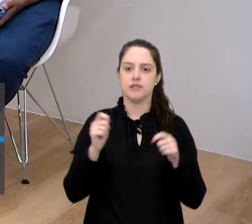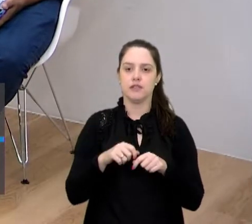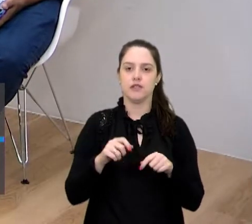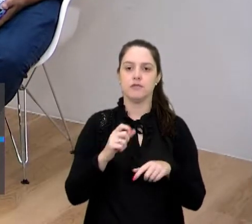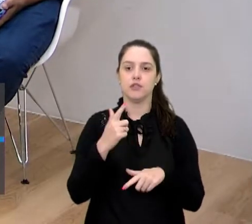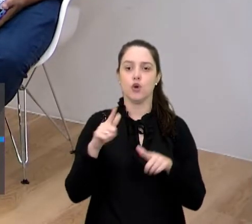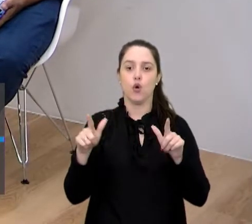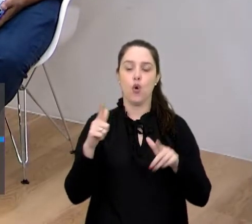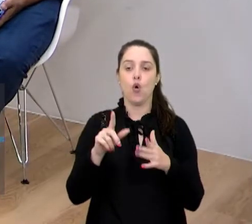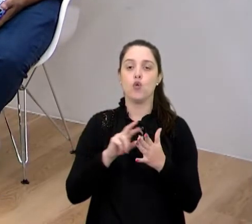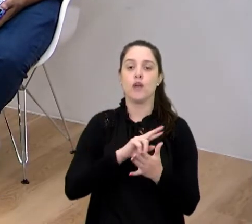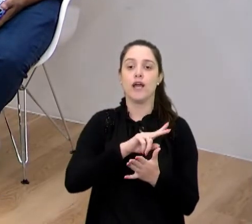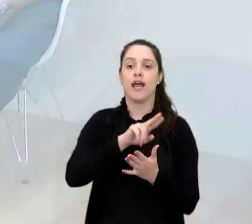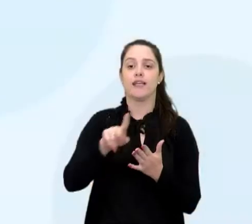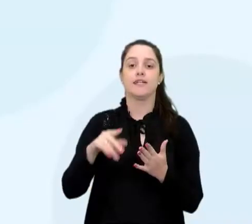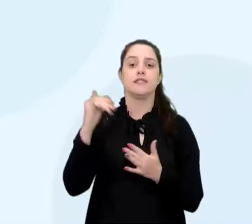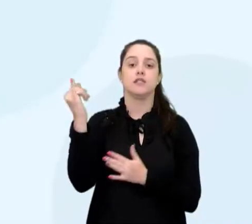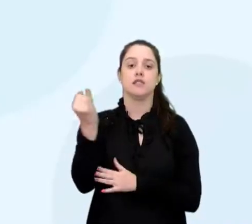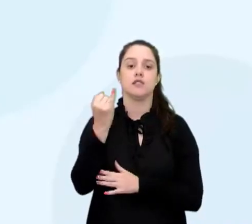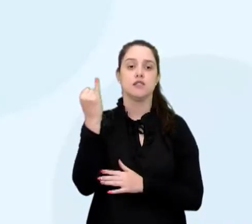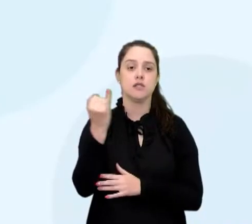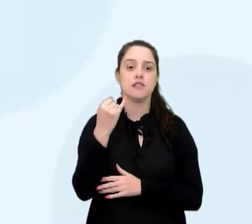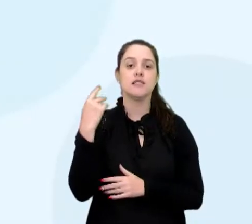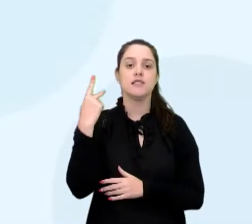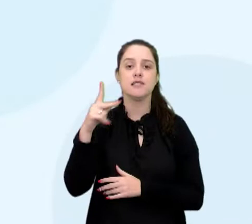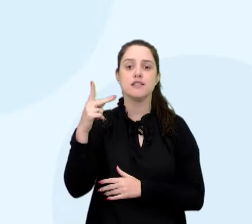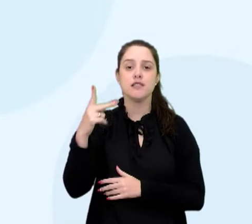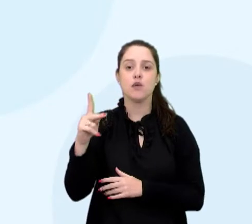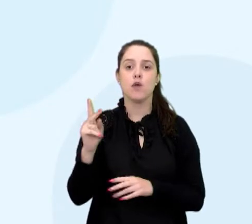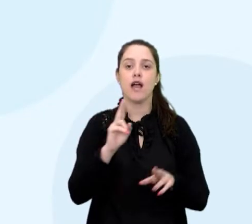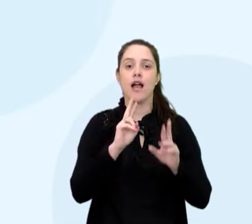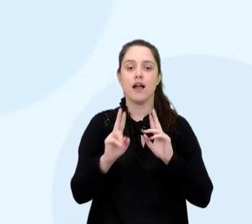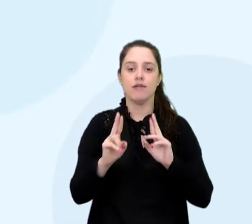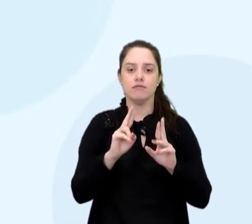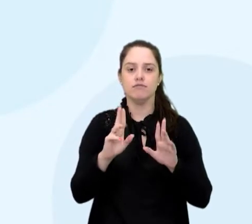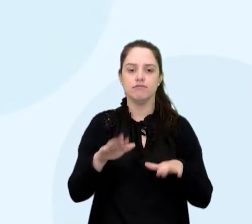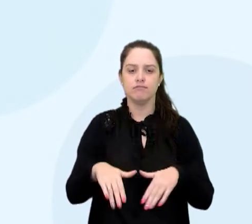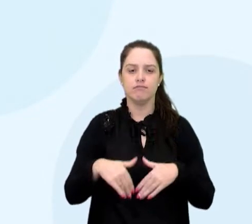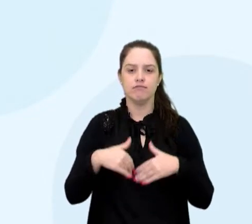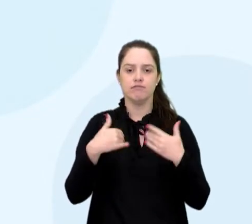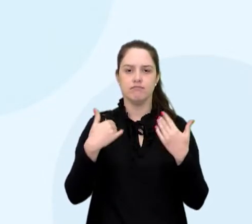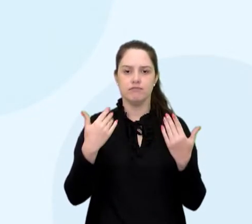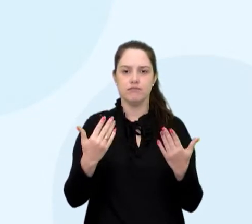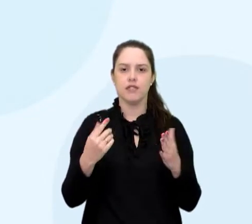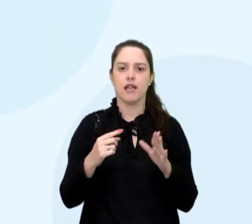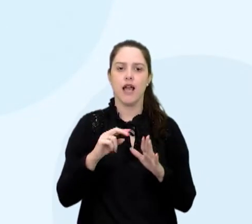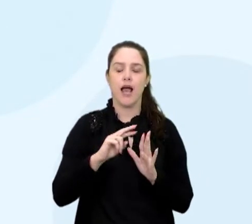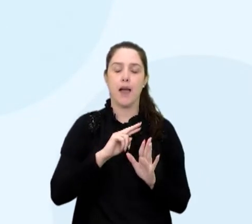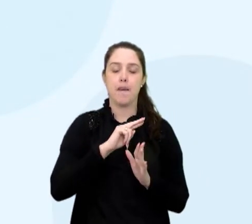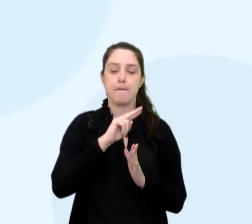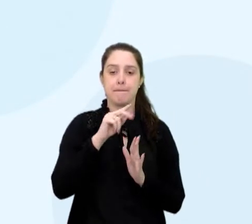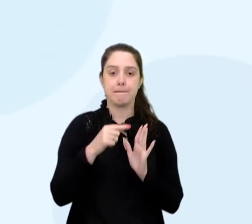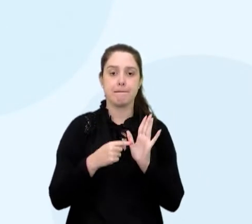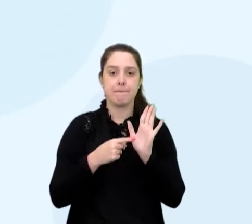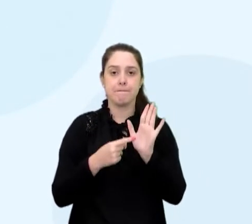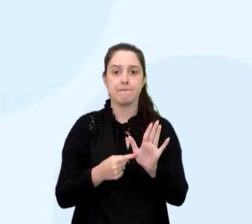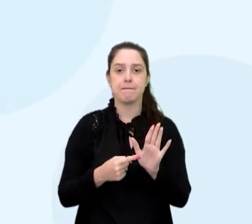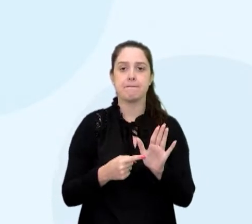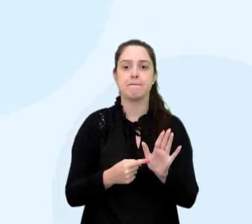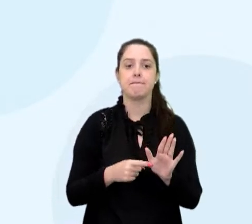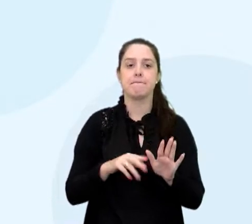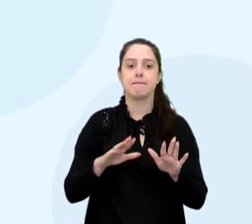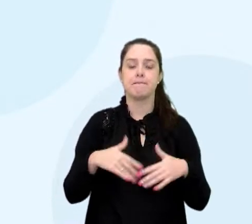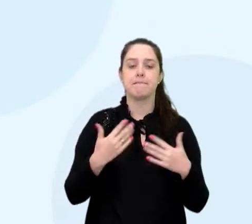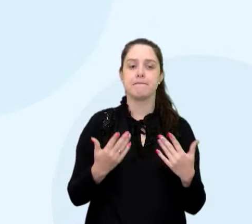Outras características importantes são seu aspecto de reprodução viral, e aí está ligado à massificação, e o pertencimento à